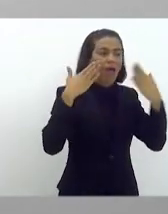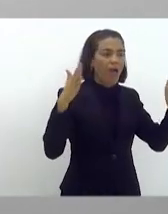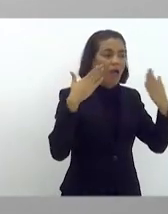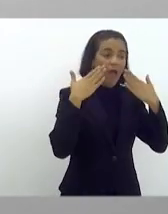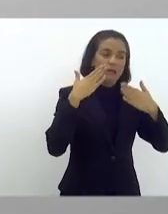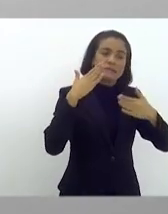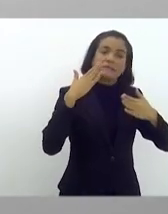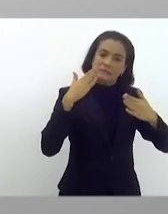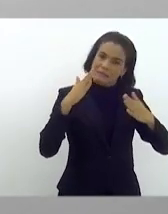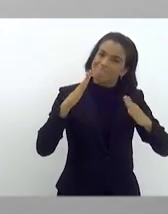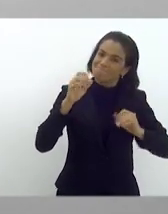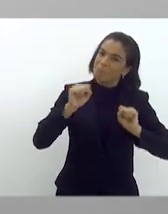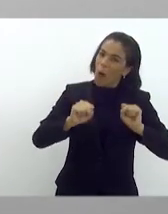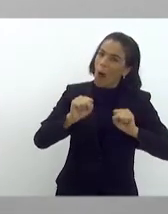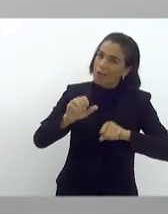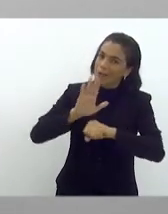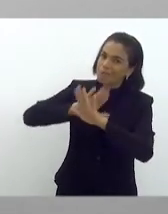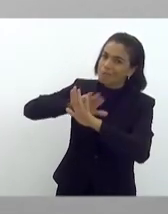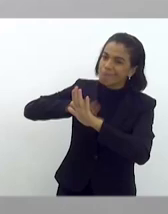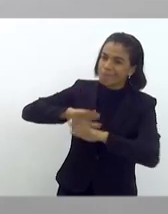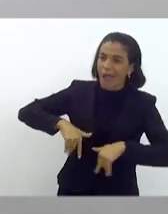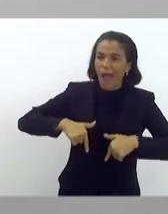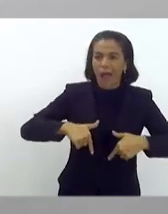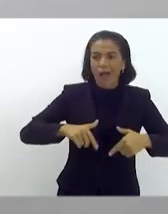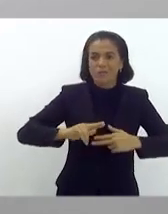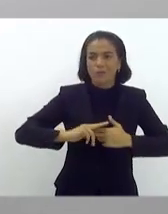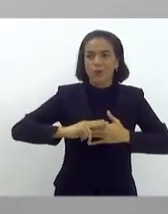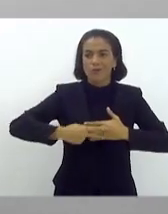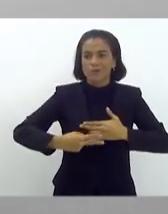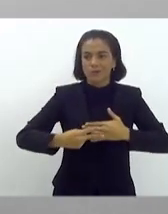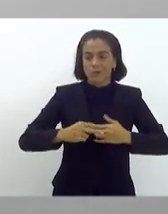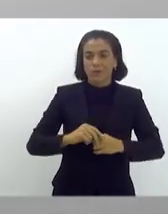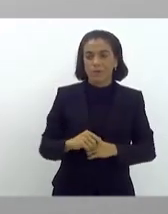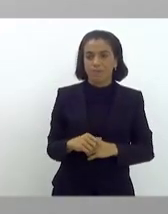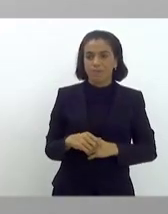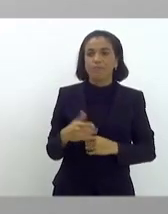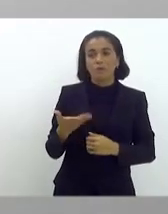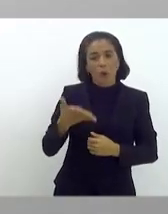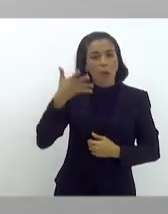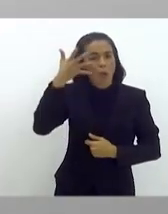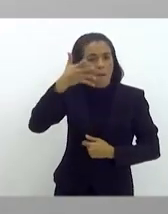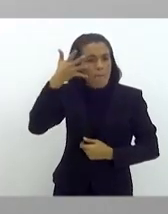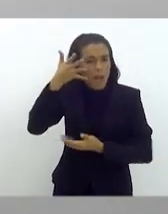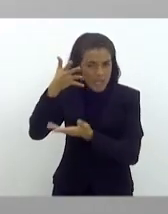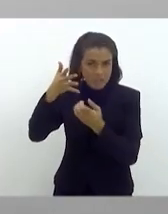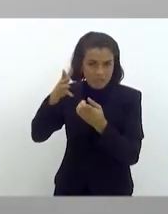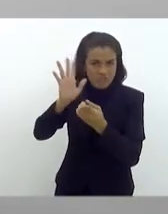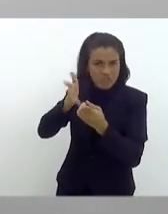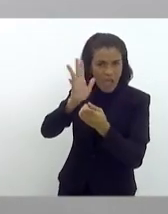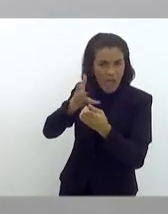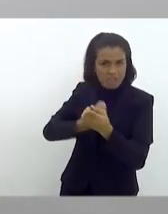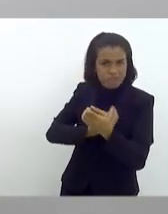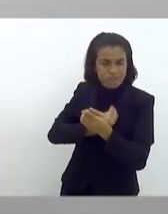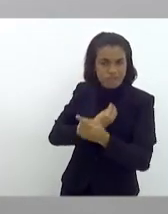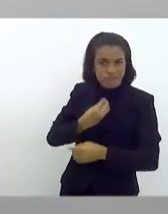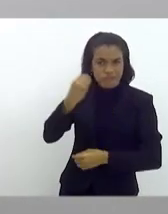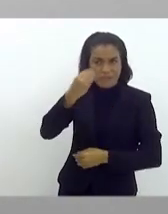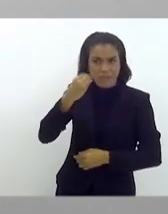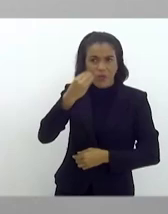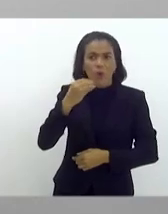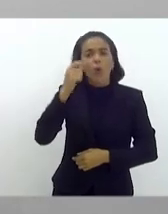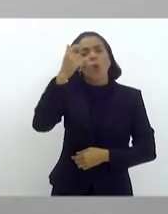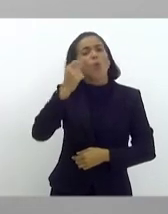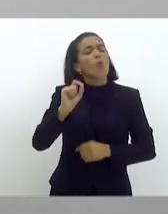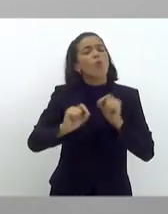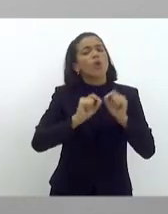determinadas ações Então eu acho que a gente tem que saber também as palestras que eu vi que a senhora já como a mulher tem que exportar o que ela tem que fazer